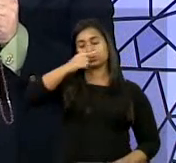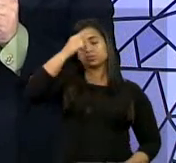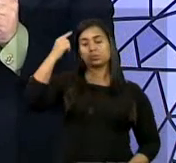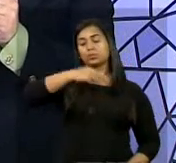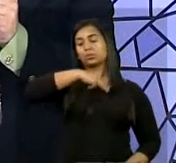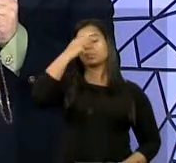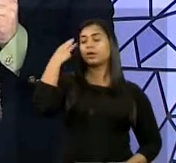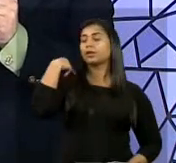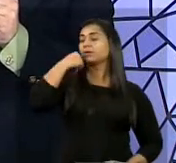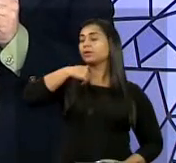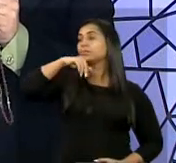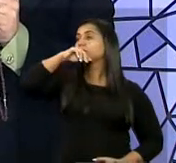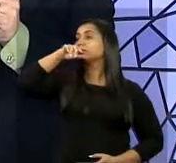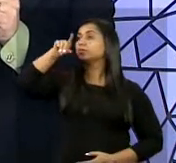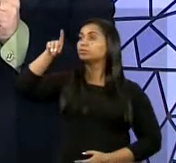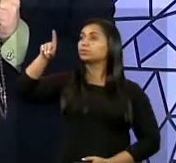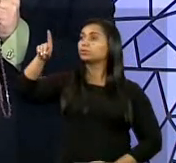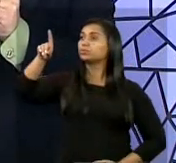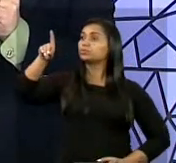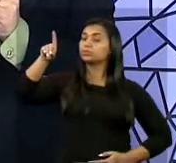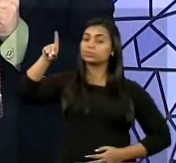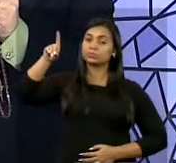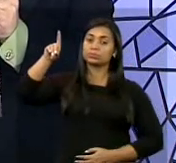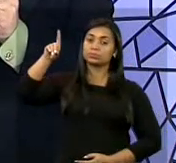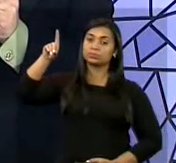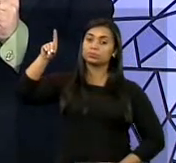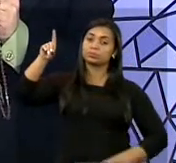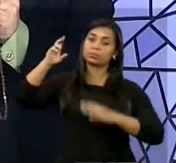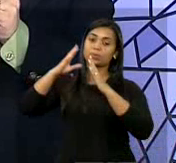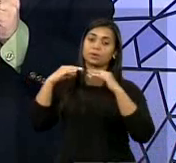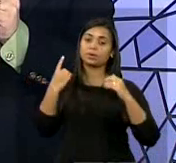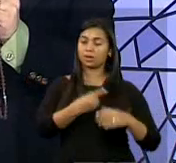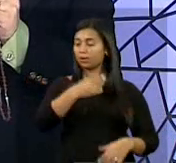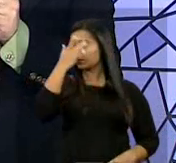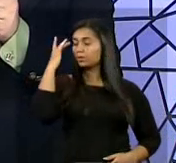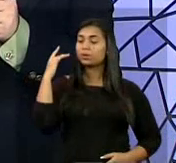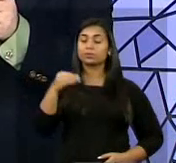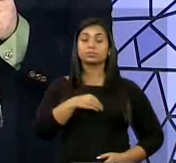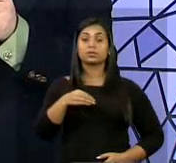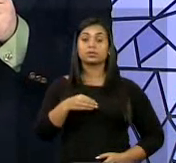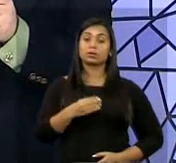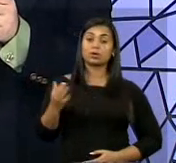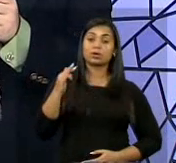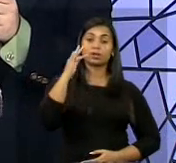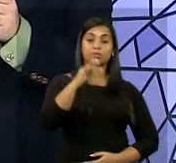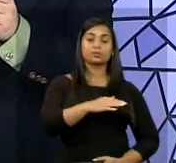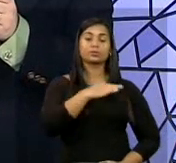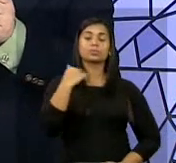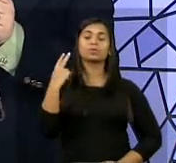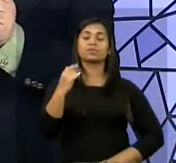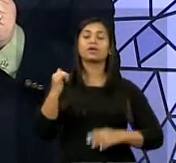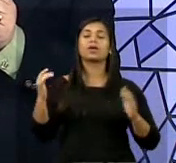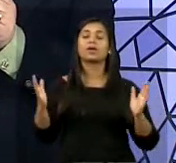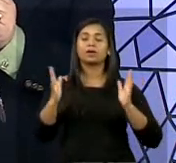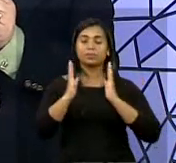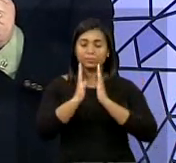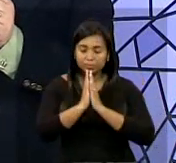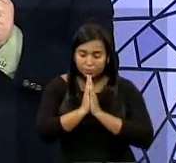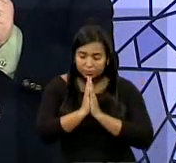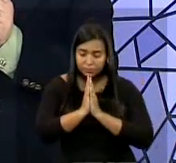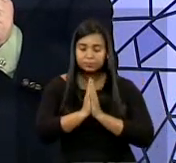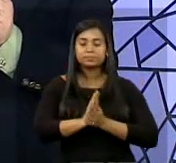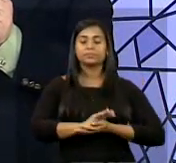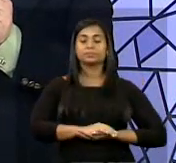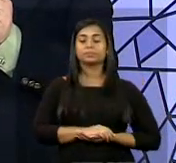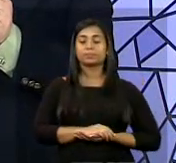Jesus. Santa Maria, Mãe de Deus, rogai por nós, pecadores, agora e na